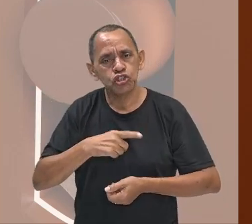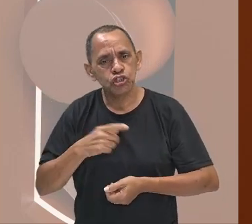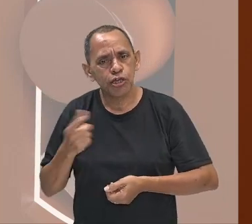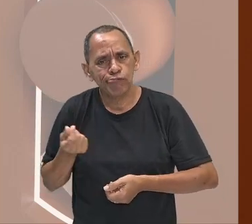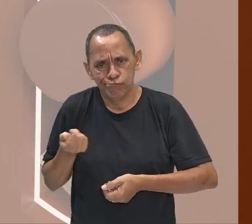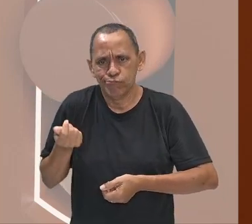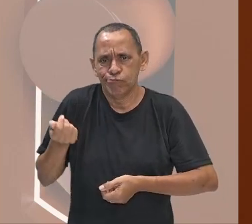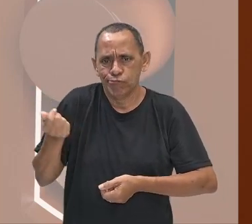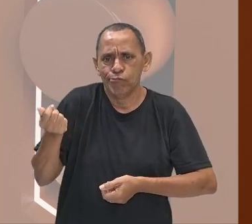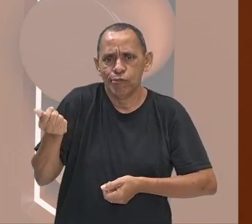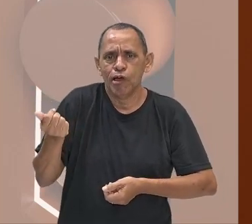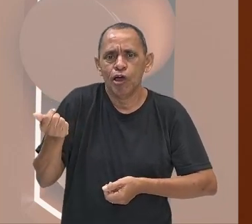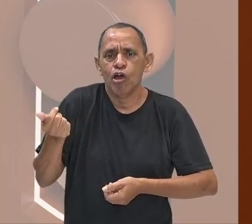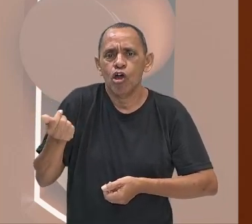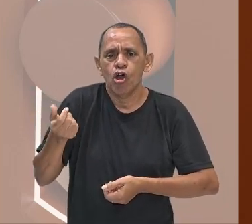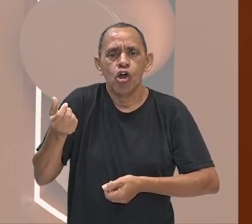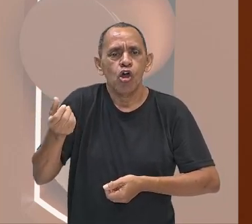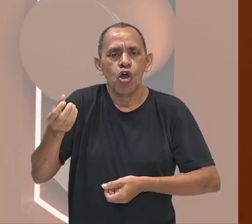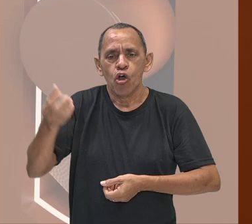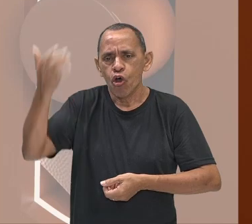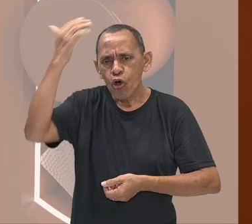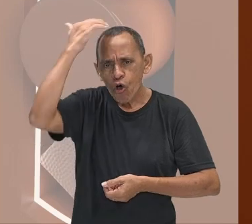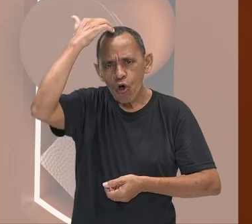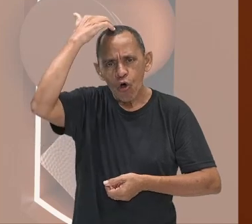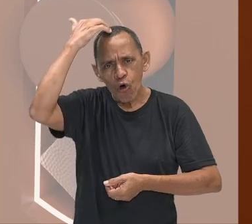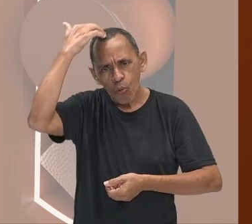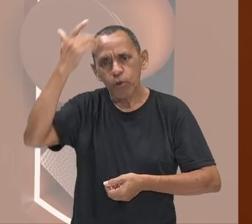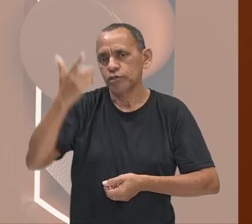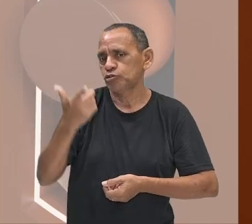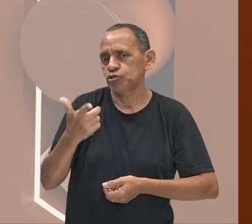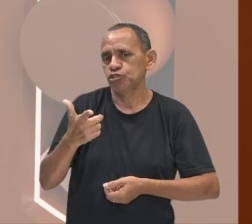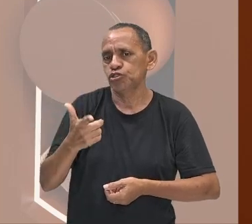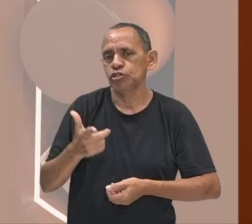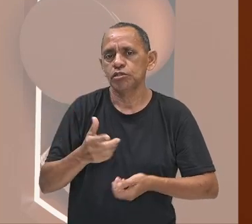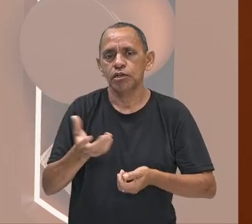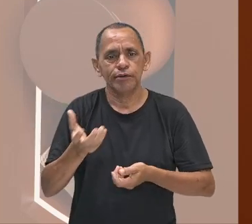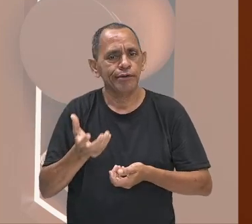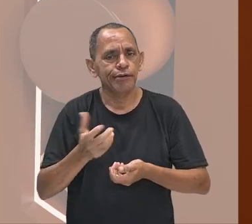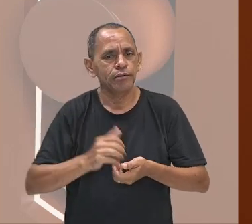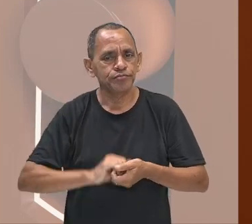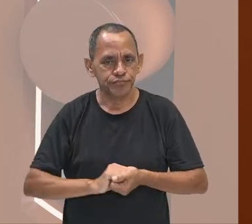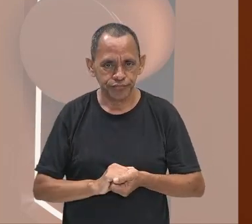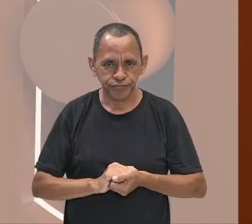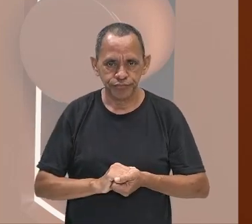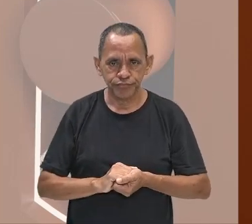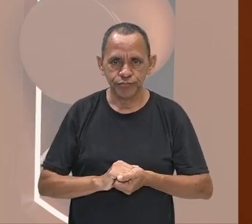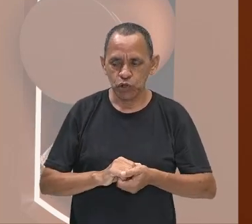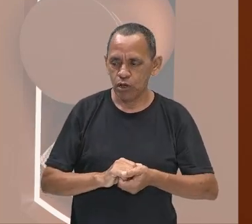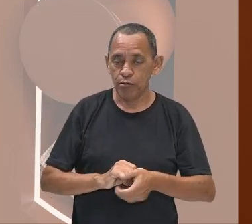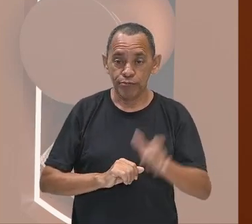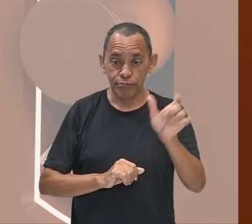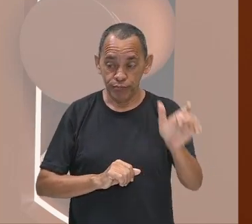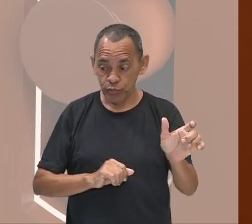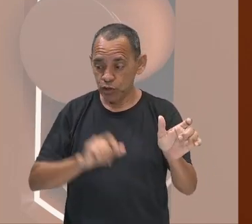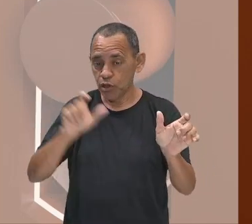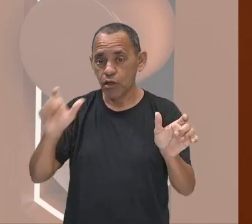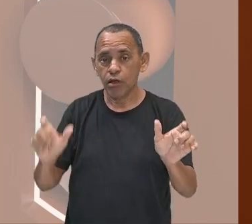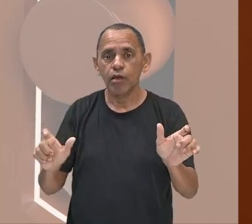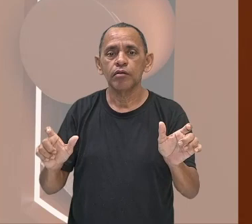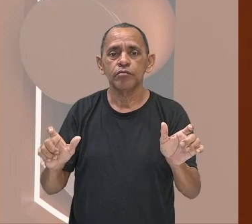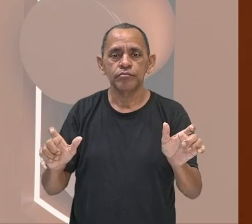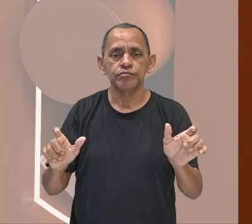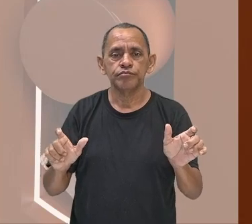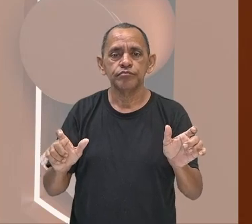Muito pelo contrário, a riqueza, segundo o puritanismo e o calvinismo, era uma forma de mostrar que ele estava